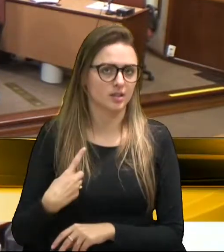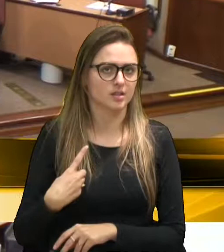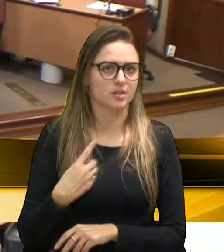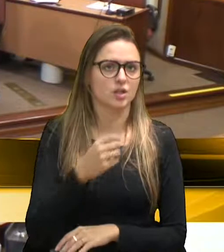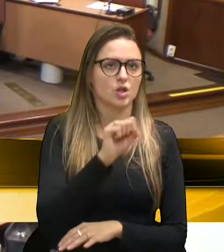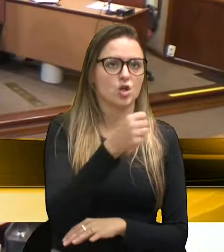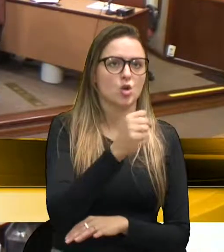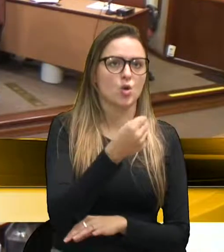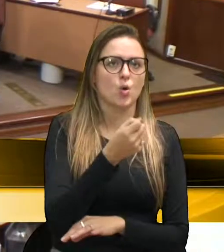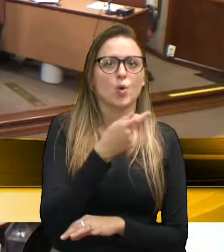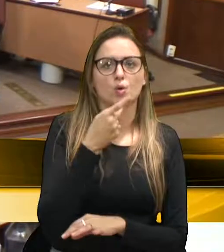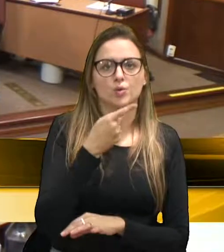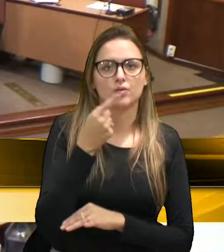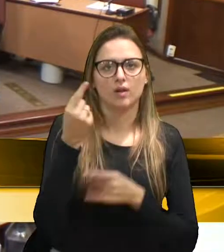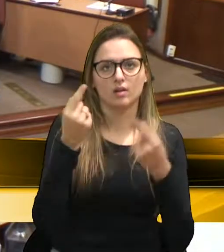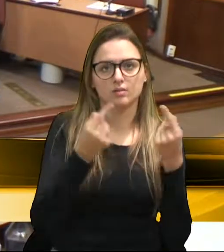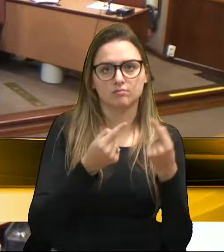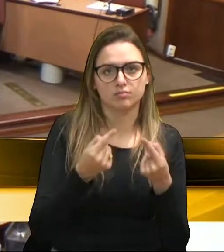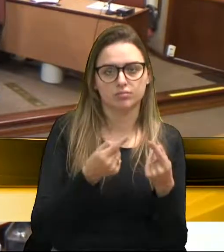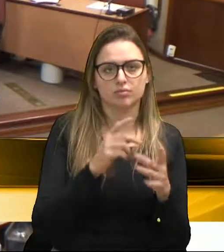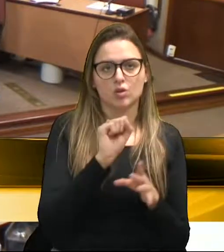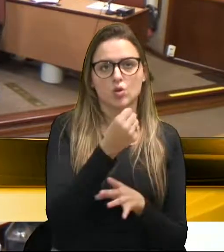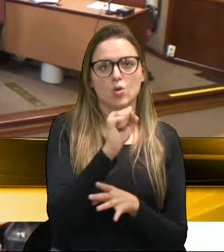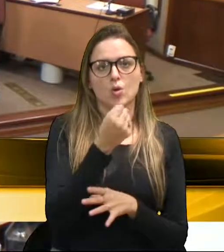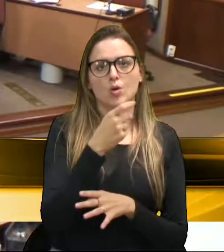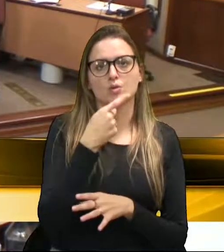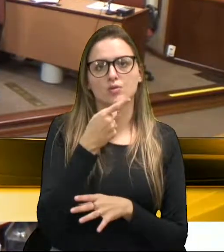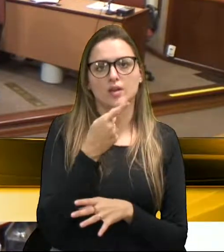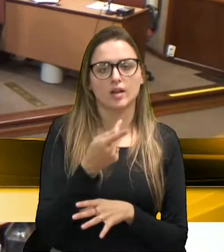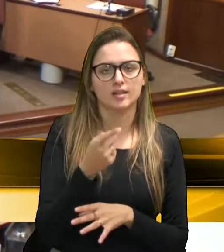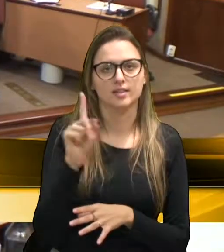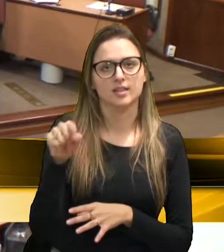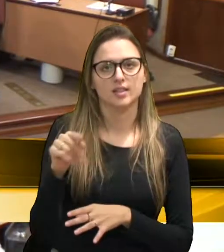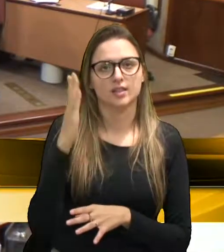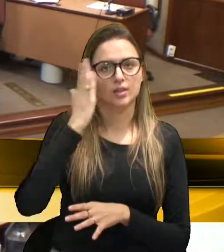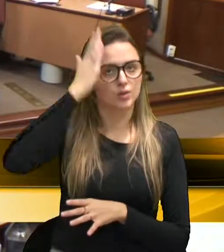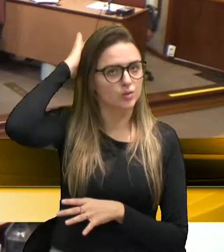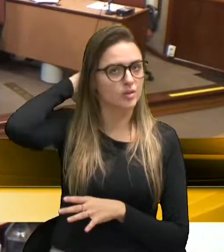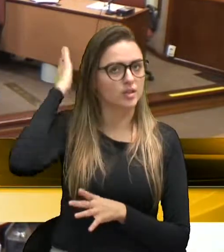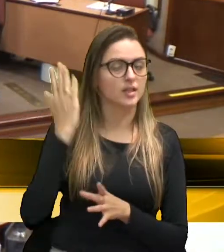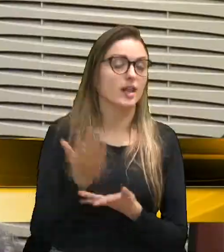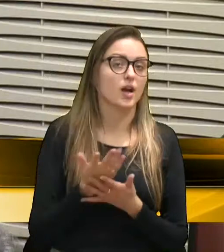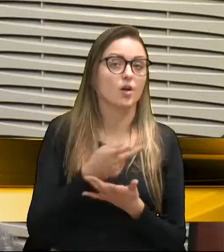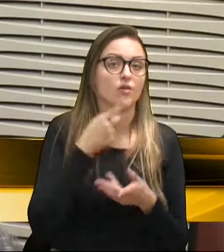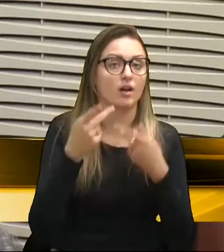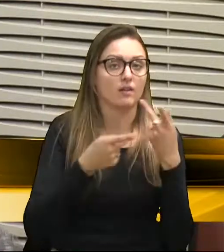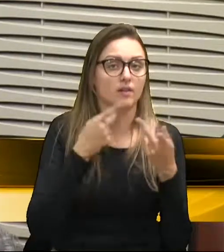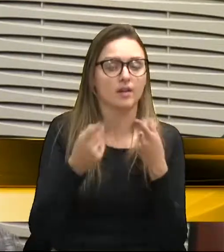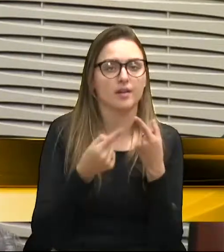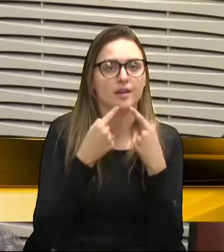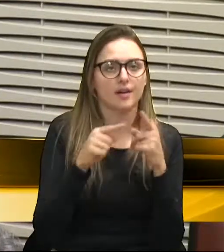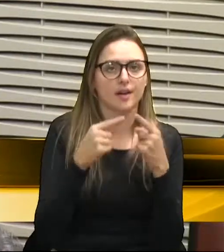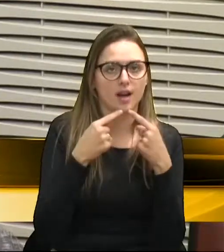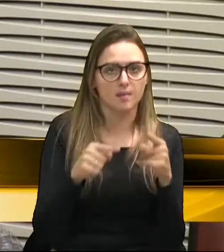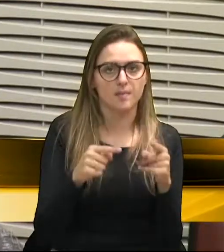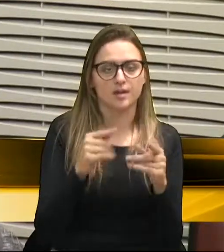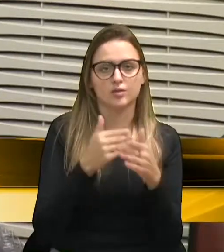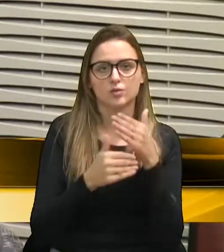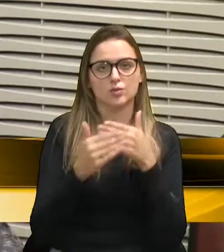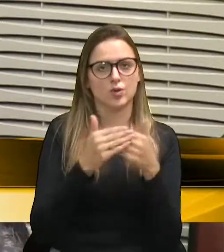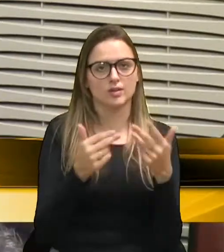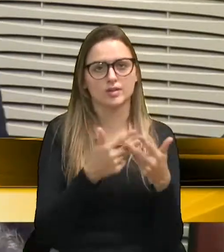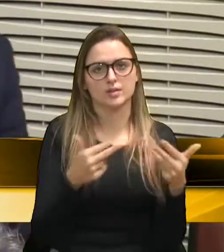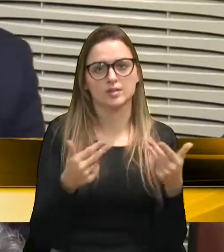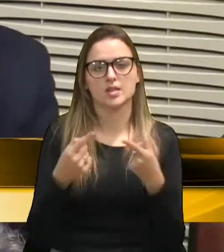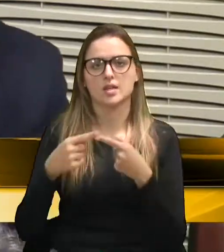eloquentes discursos, né? No mínimo 8, né? Que foi o tempo que o ex-prefeito passou aqui, criticando de tudo que fosse forma. Agora,